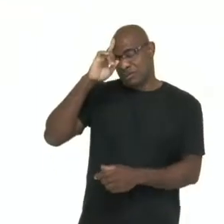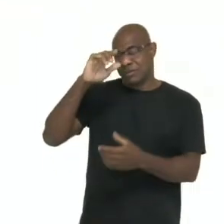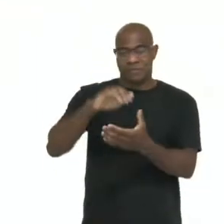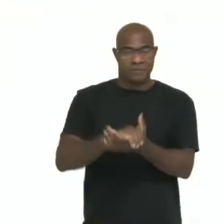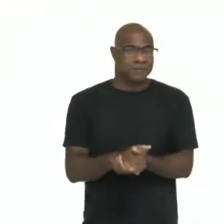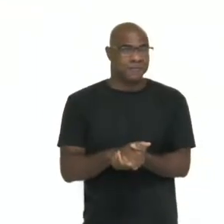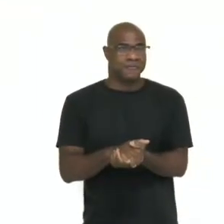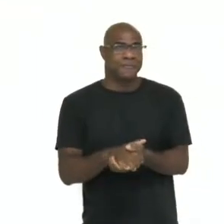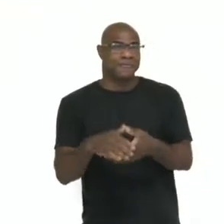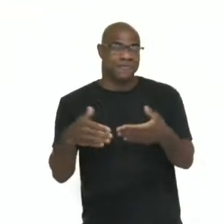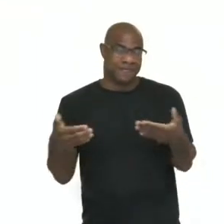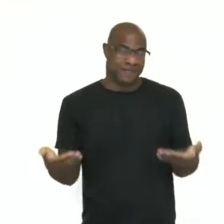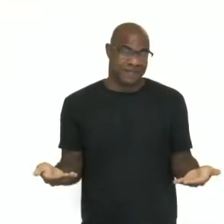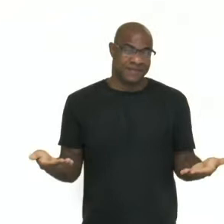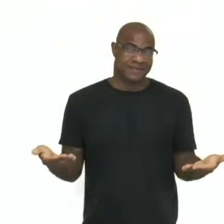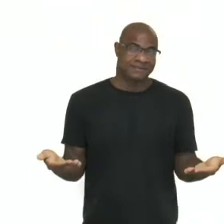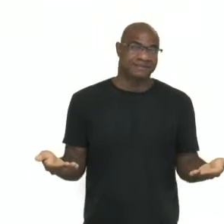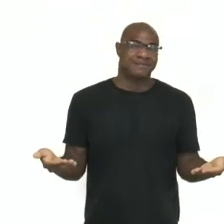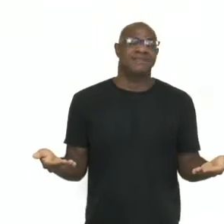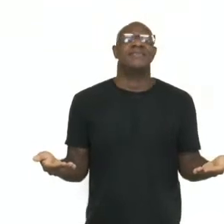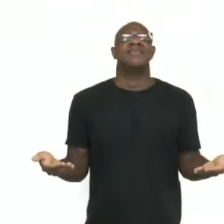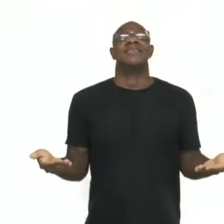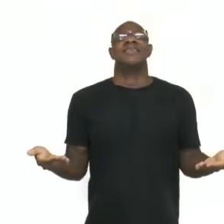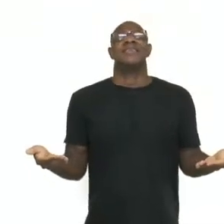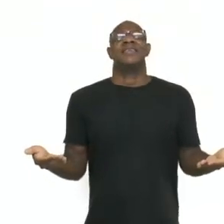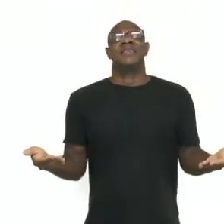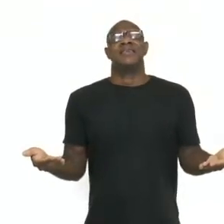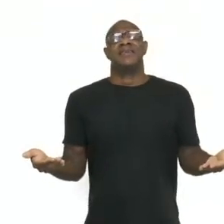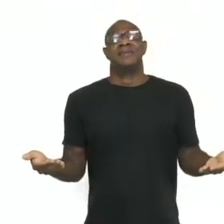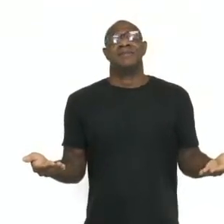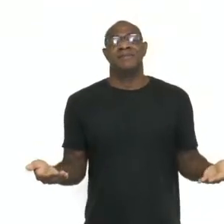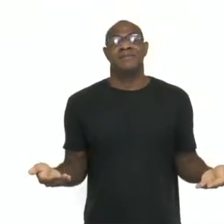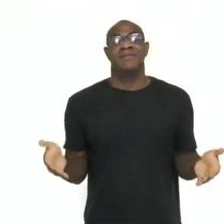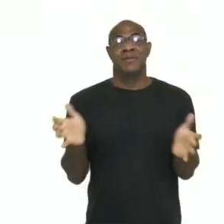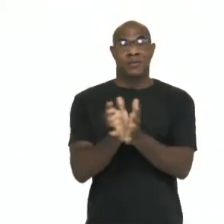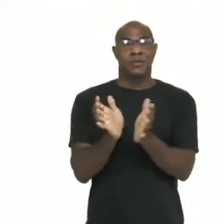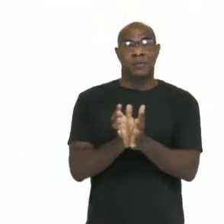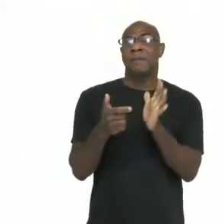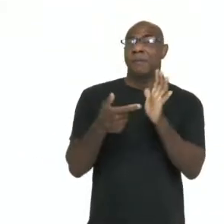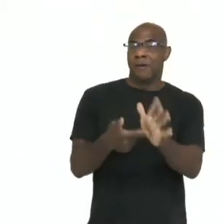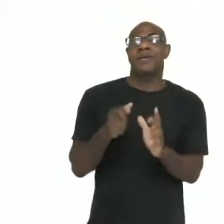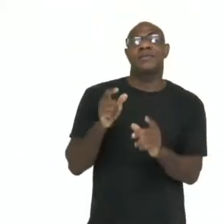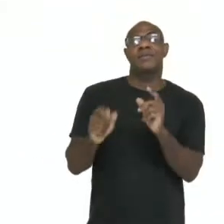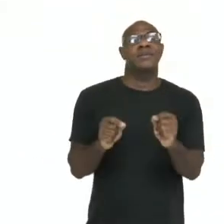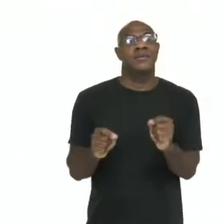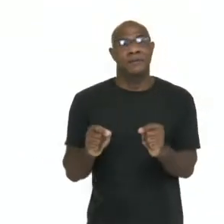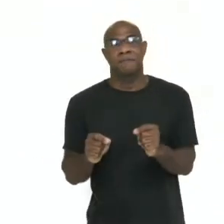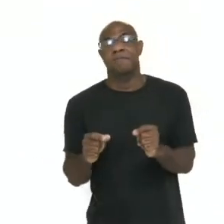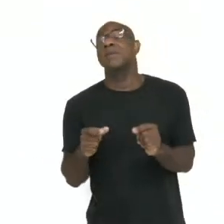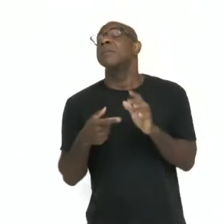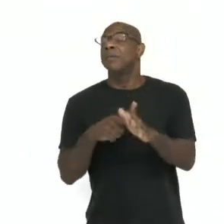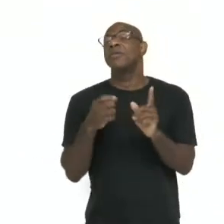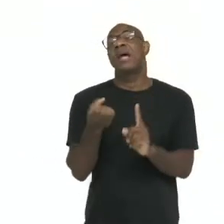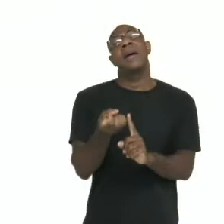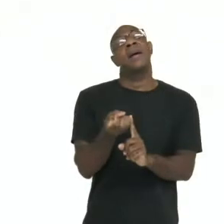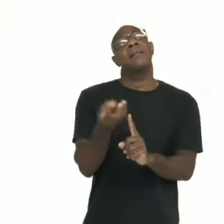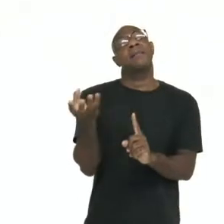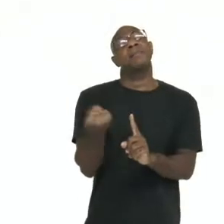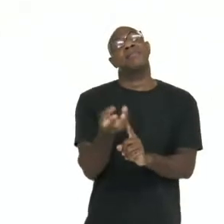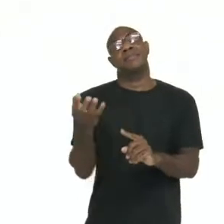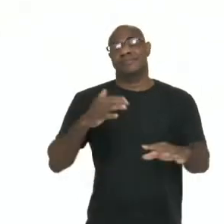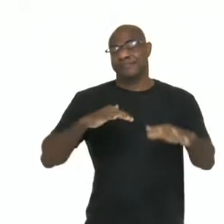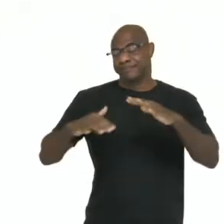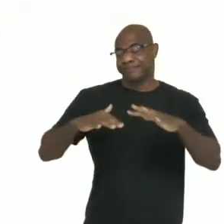suas produções, né, o Bufonarias 2, a trupe apresenta um espetáculo que explora a linguagem não verbal de gestos e movimentos.